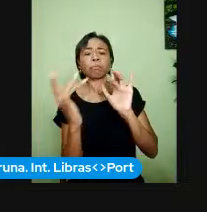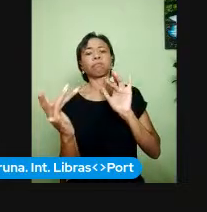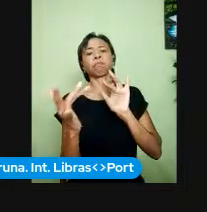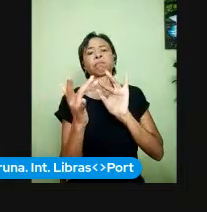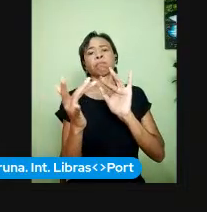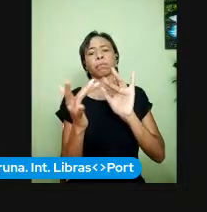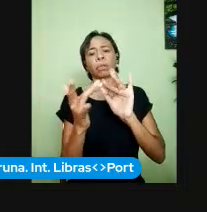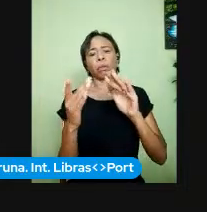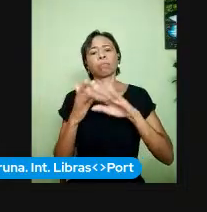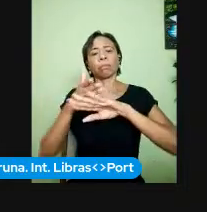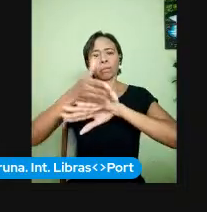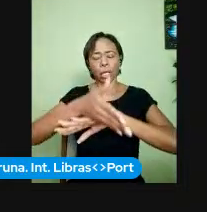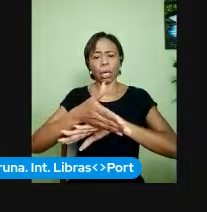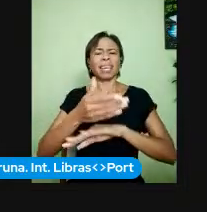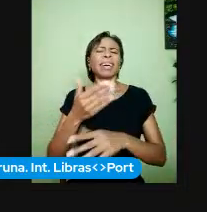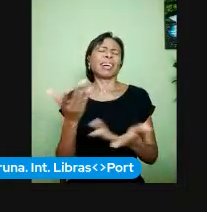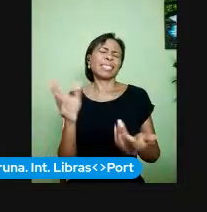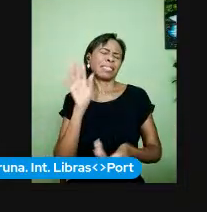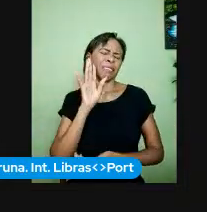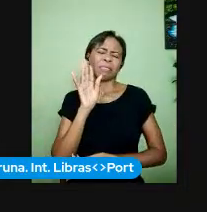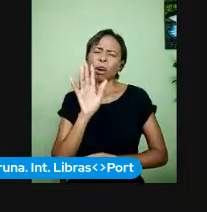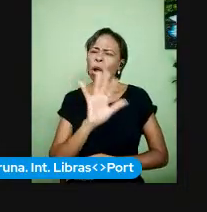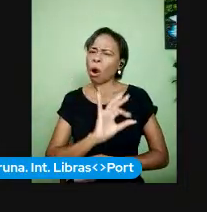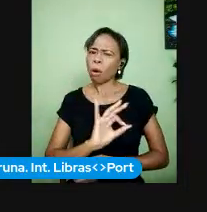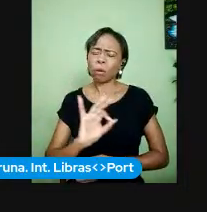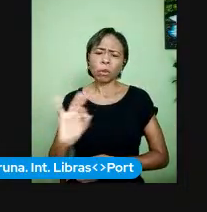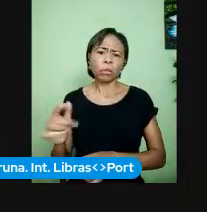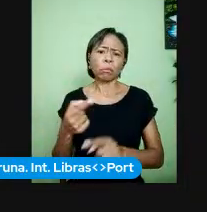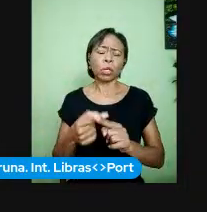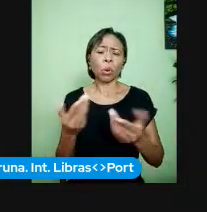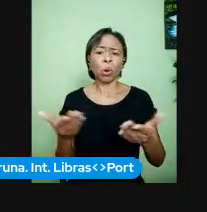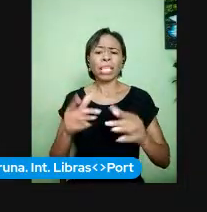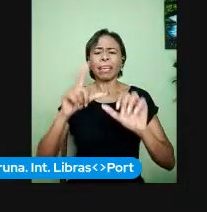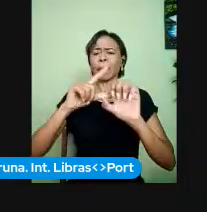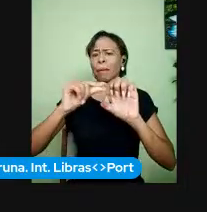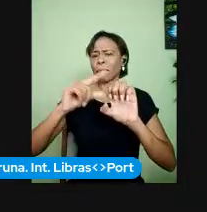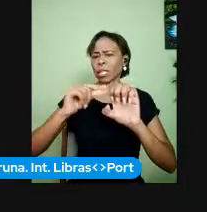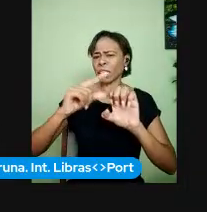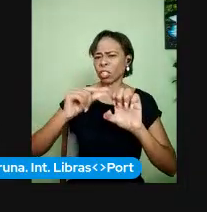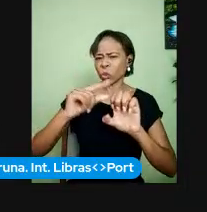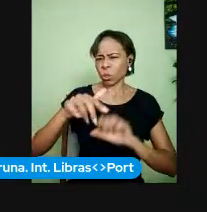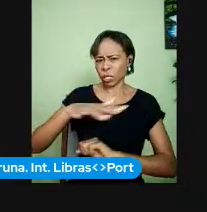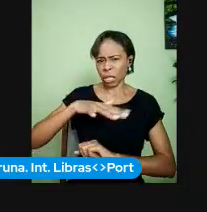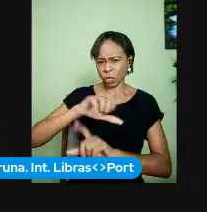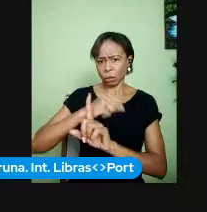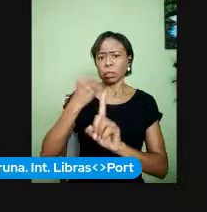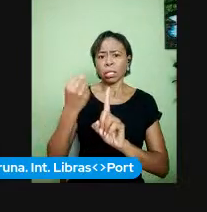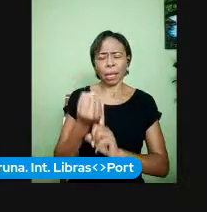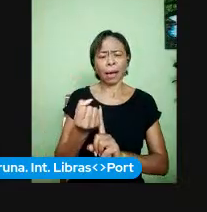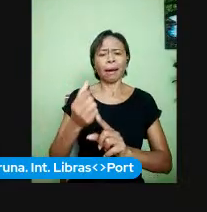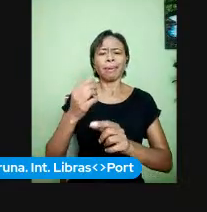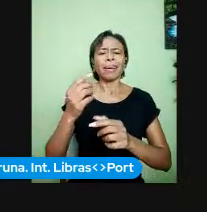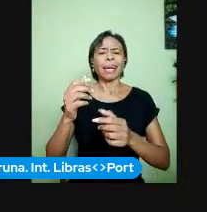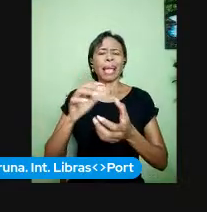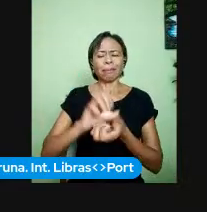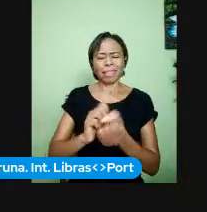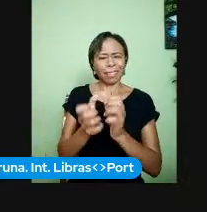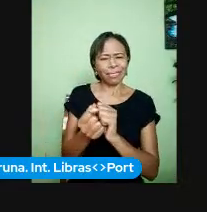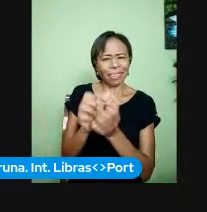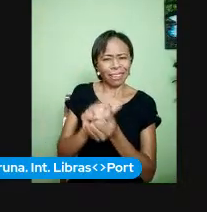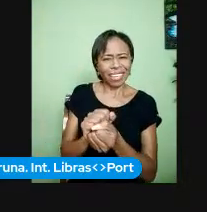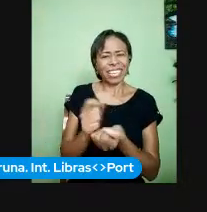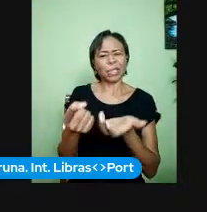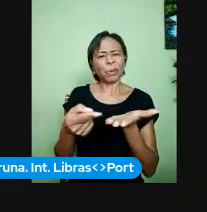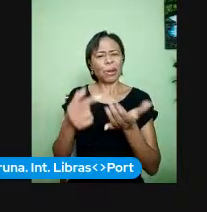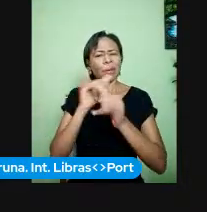tá? Hoje nós temos vários empreendedores sociais lá já divulgando seu artesanato, divulgando